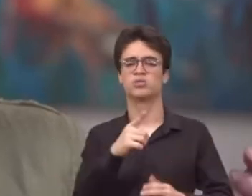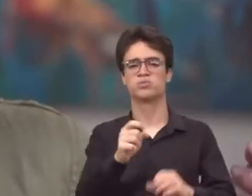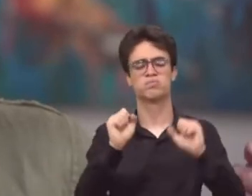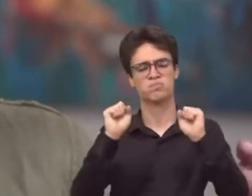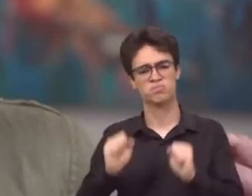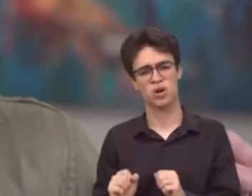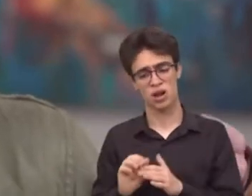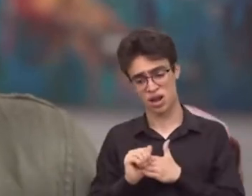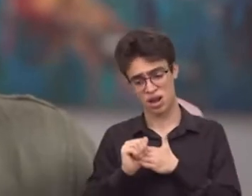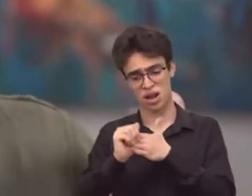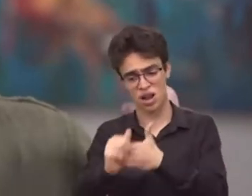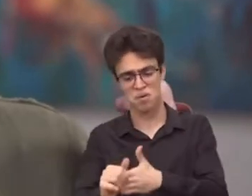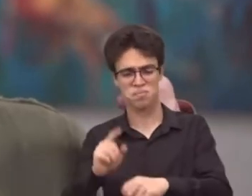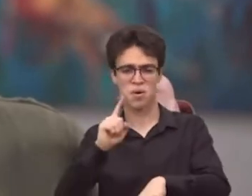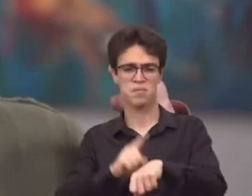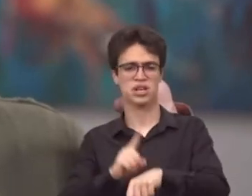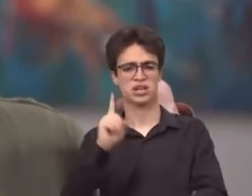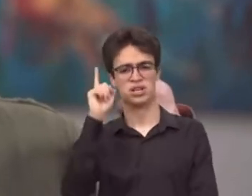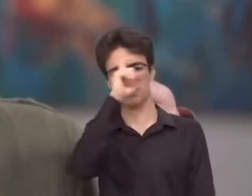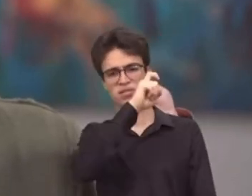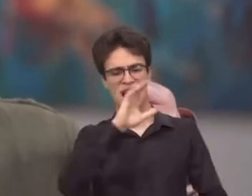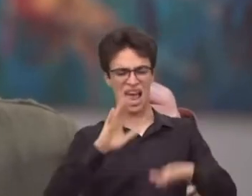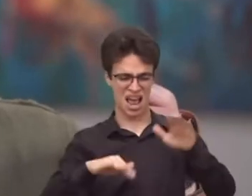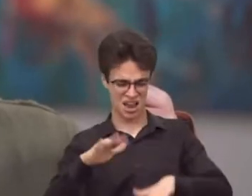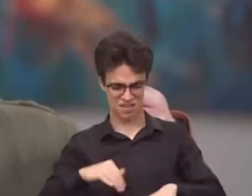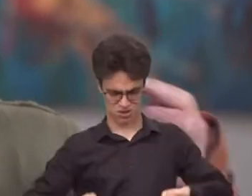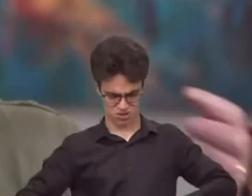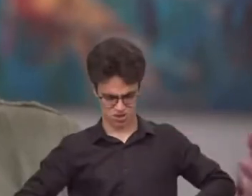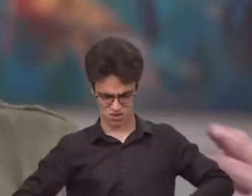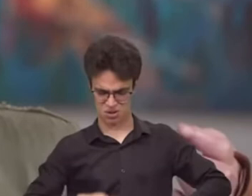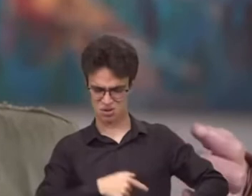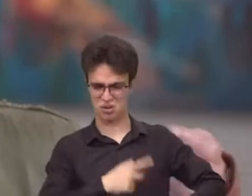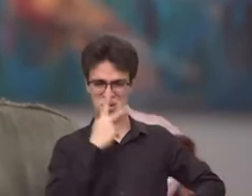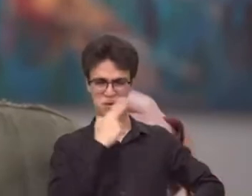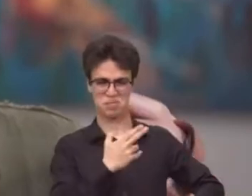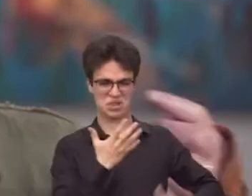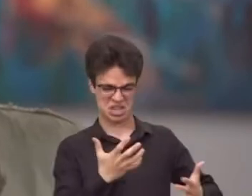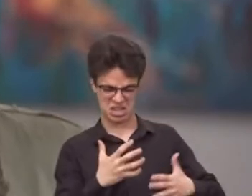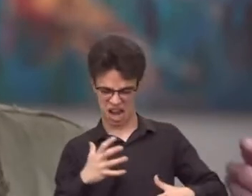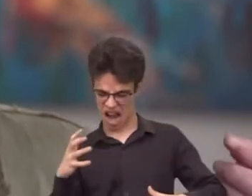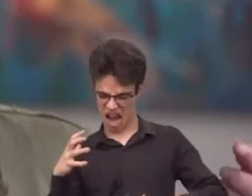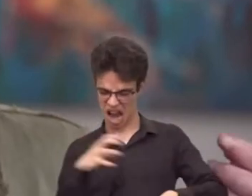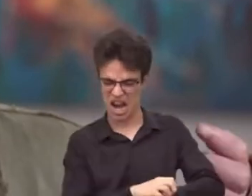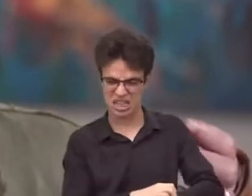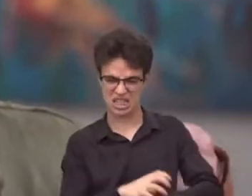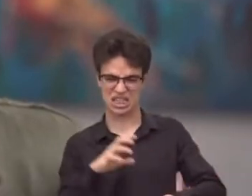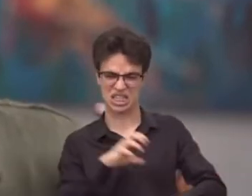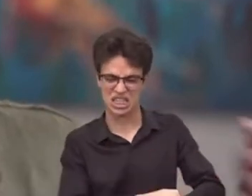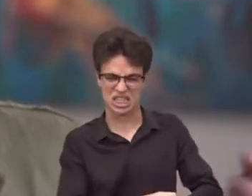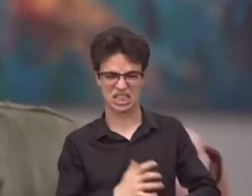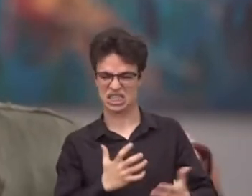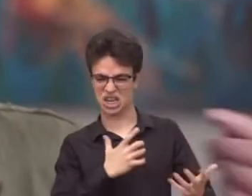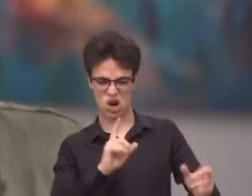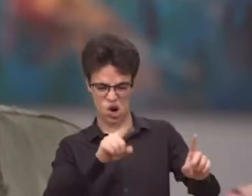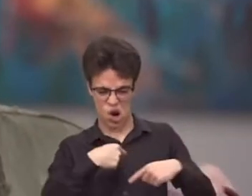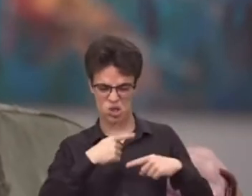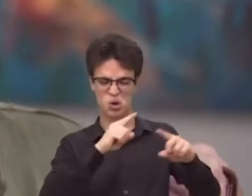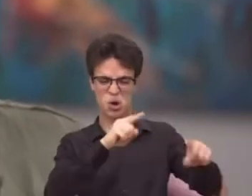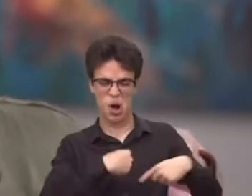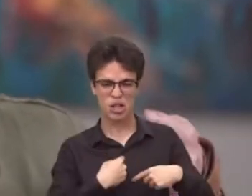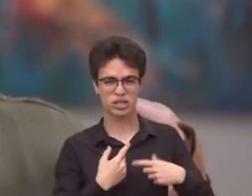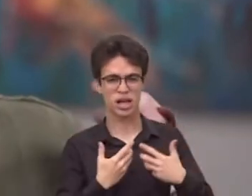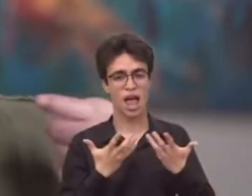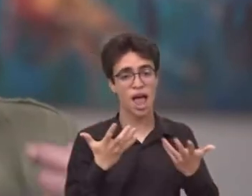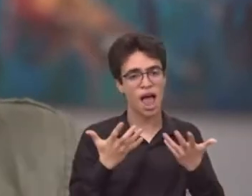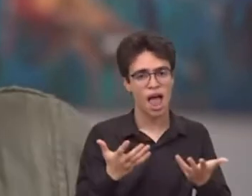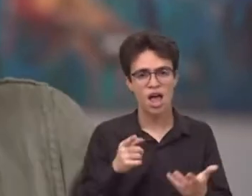apesar do sofrimento parecer um cão de guarda querendo morder seus tornozelos latindo e gritando e